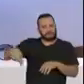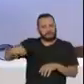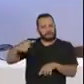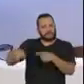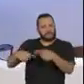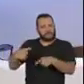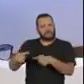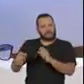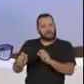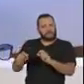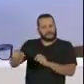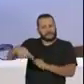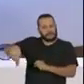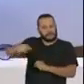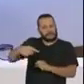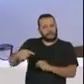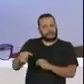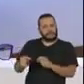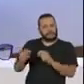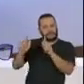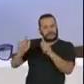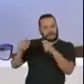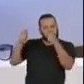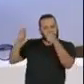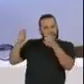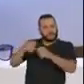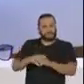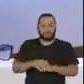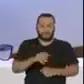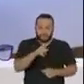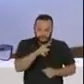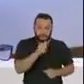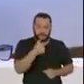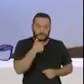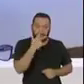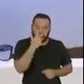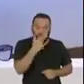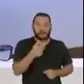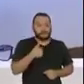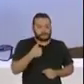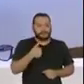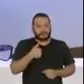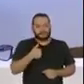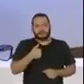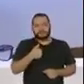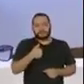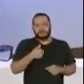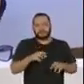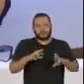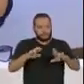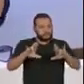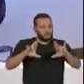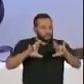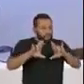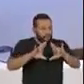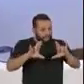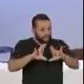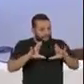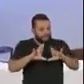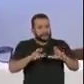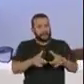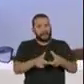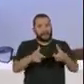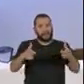no missão do presidente Você acha que possibilita uma expansão das milícias para Além do Rio de Janeiro